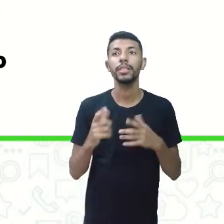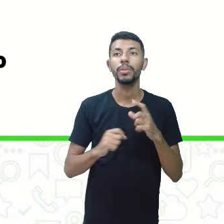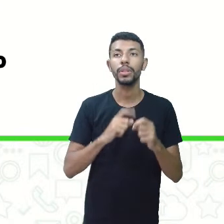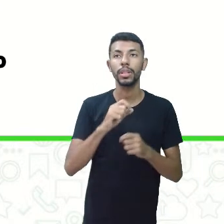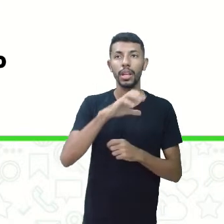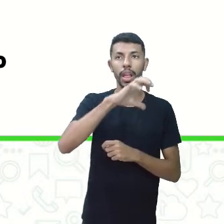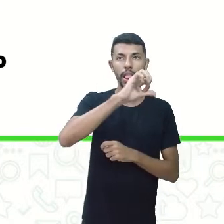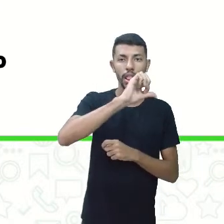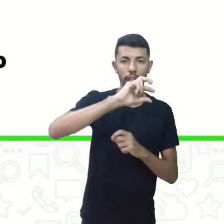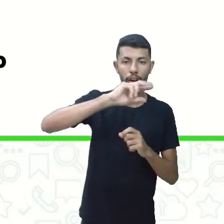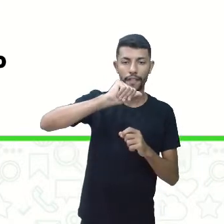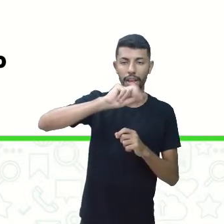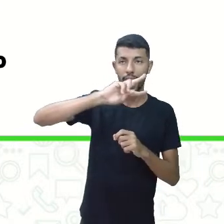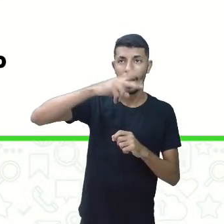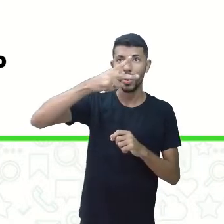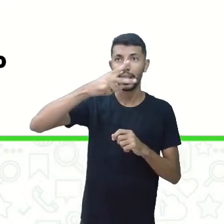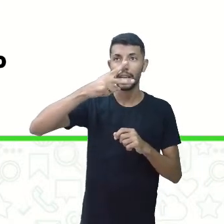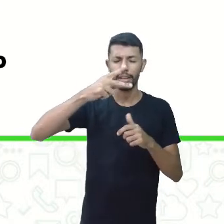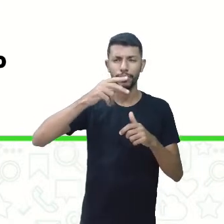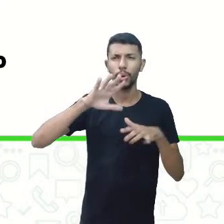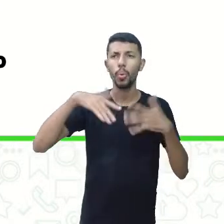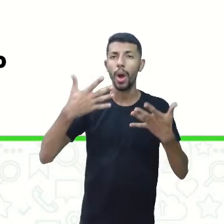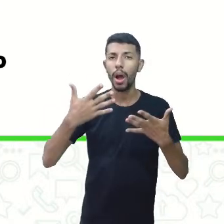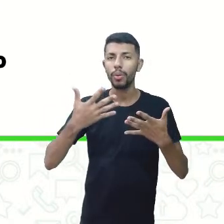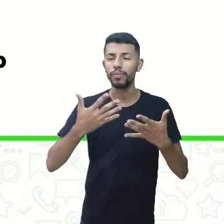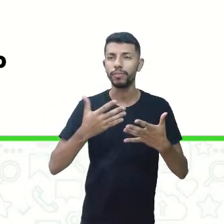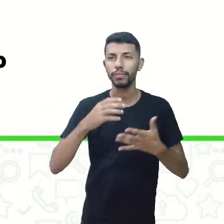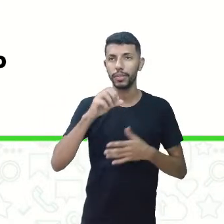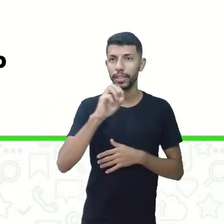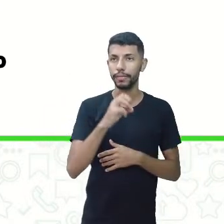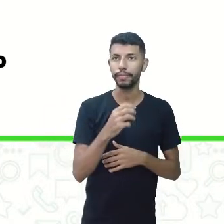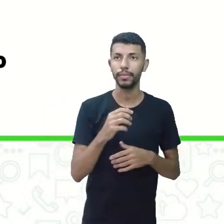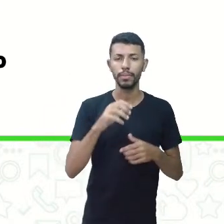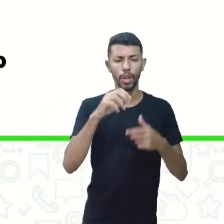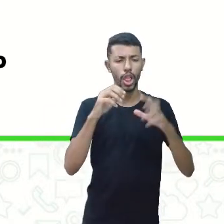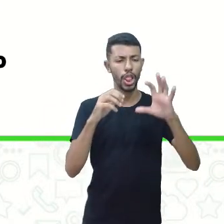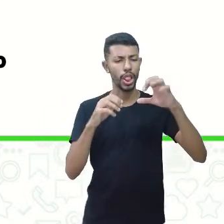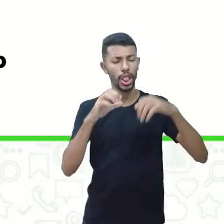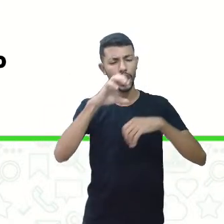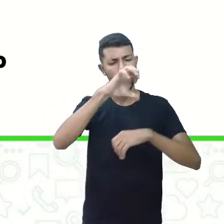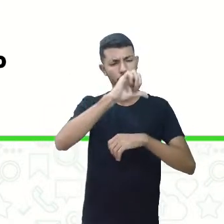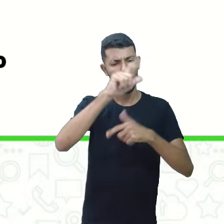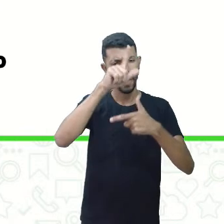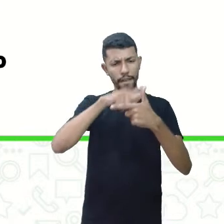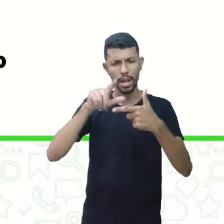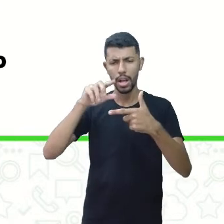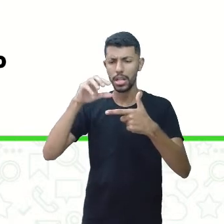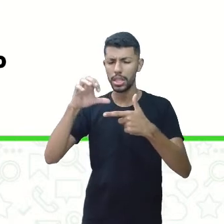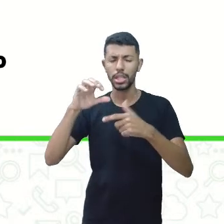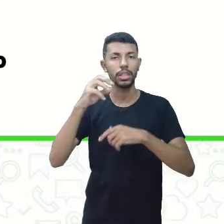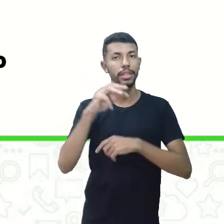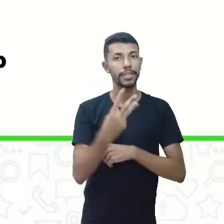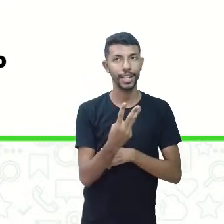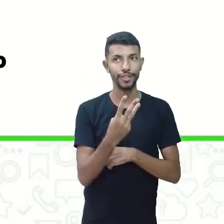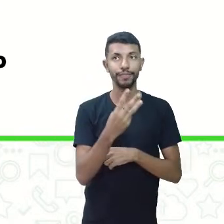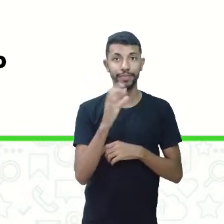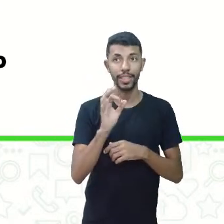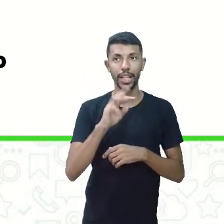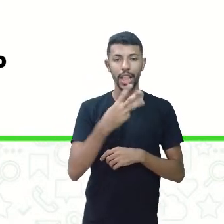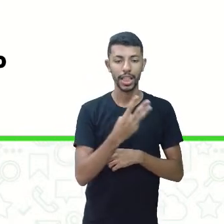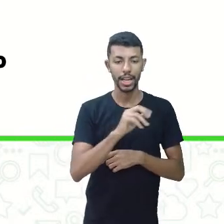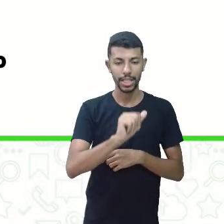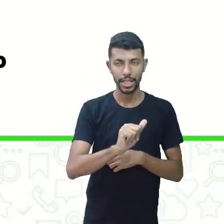9. 3, simples assim, né? Então, em vez de eu ter 9A, eu agora vou ter 3A.